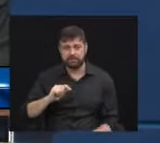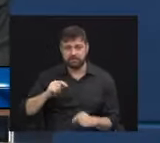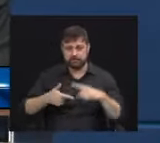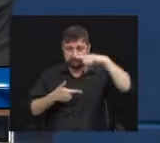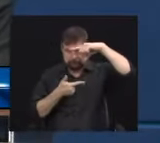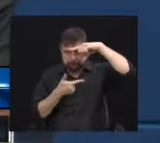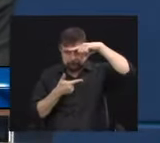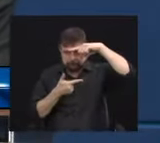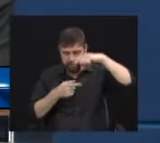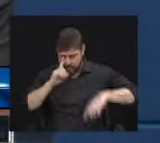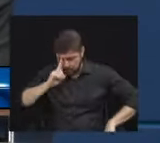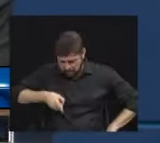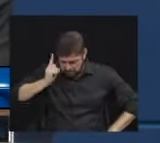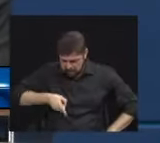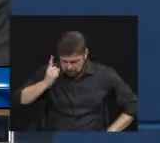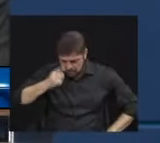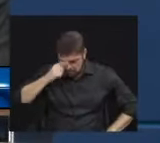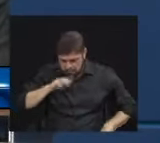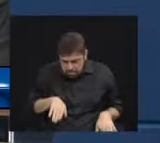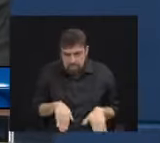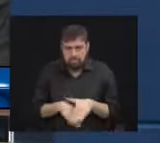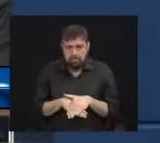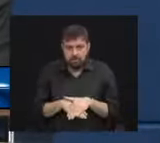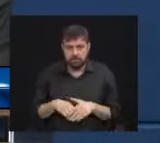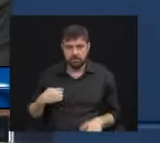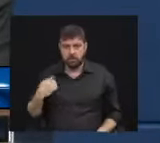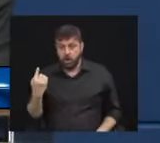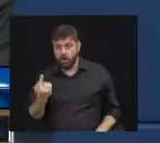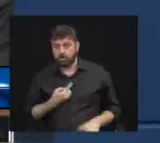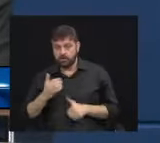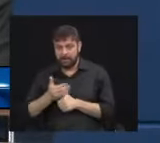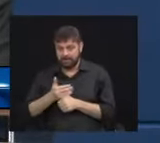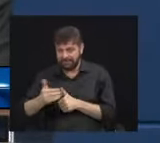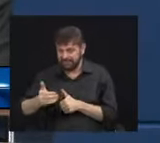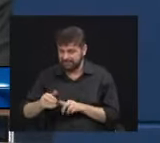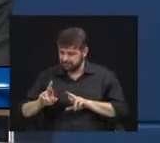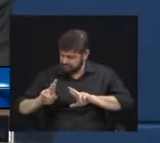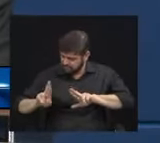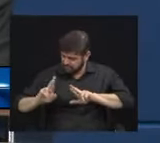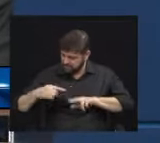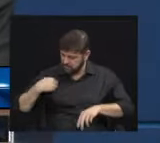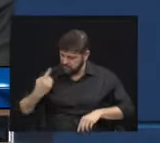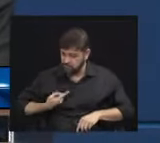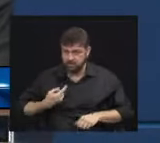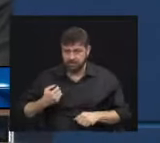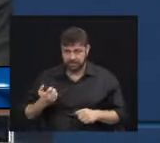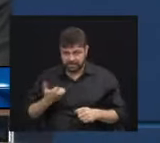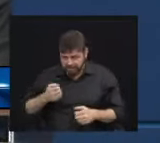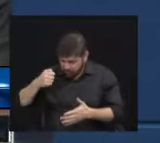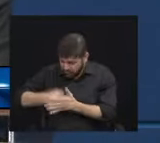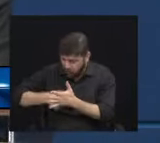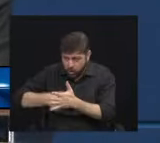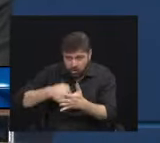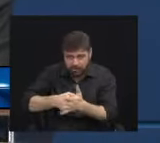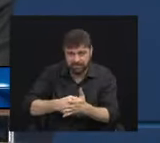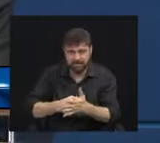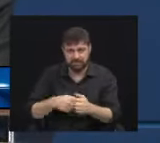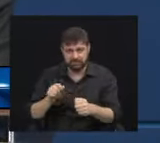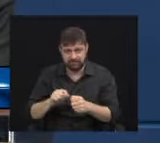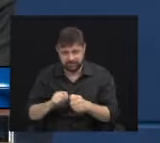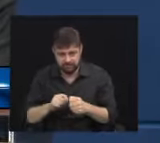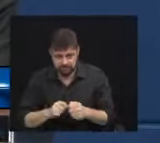o fascismo, o reacionarismo. Os nossos mandatos são mandatos que se colocam como instrumentos de luta, instrumentos